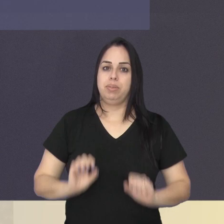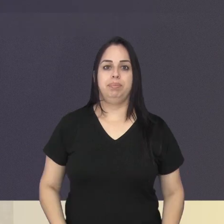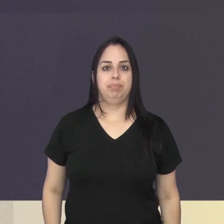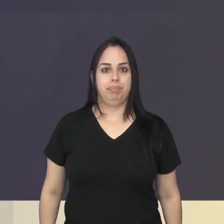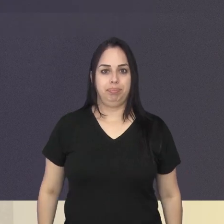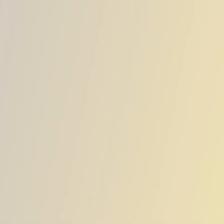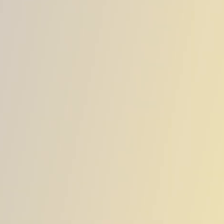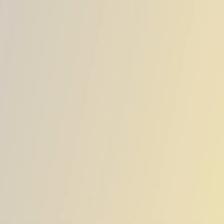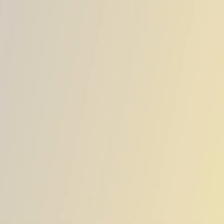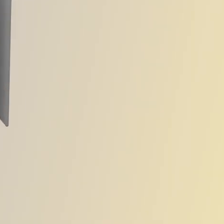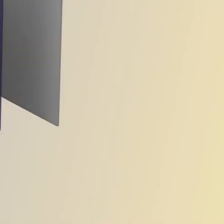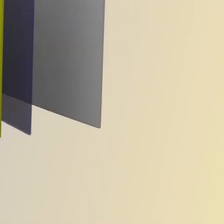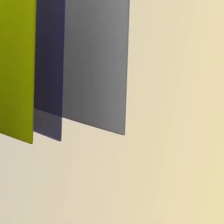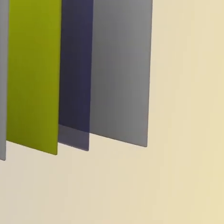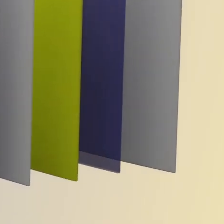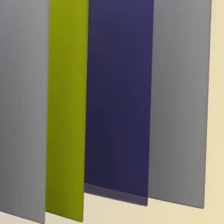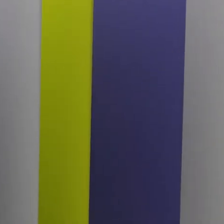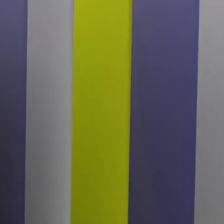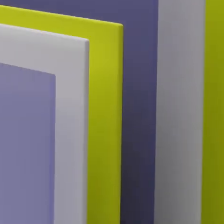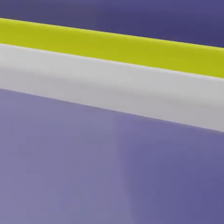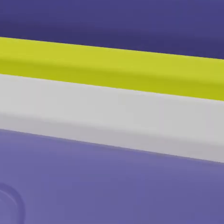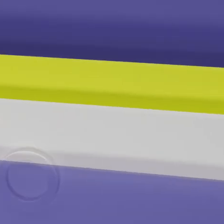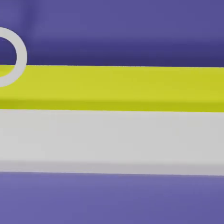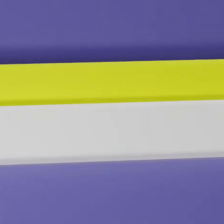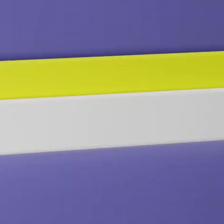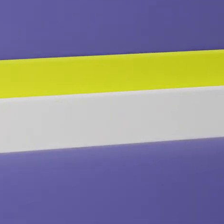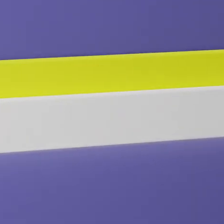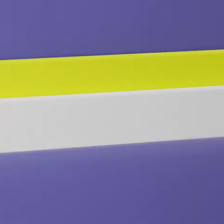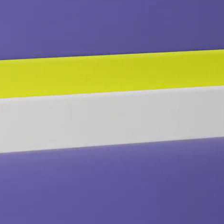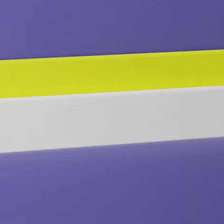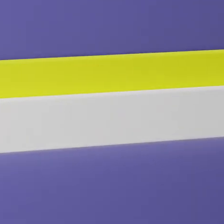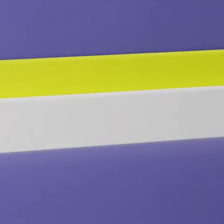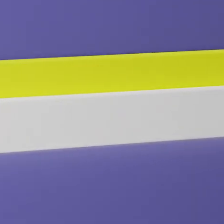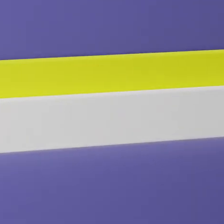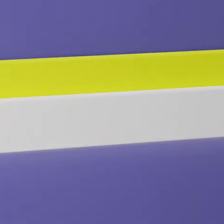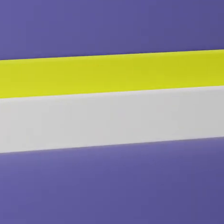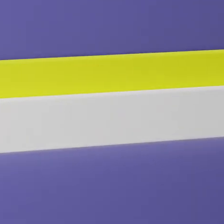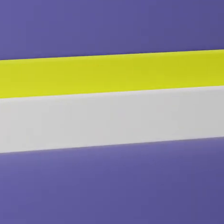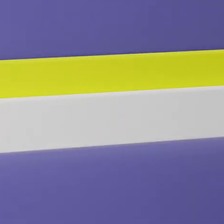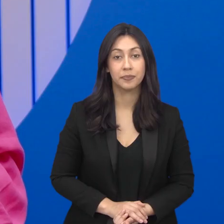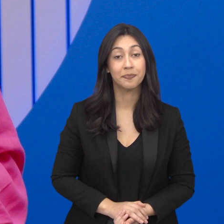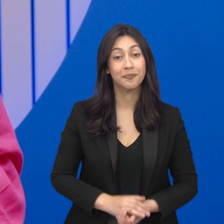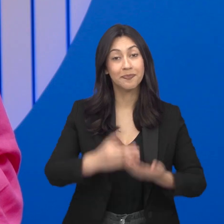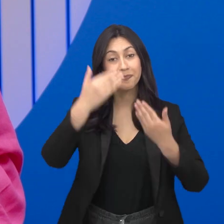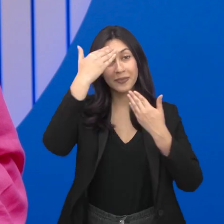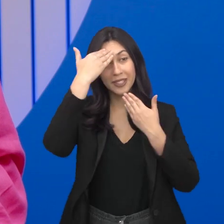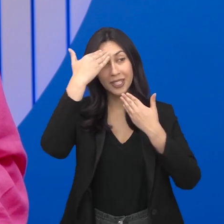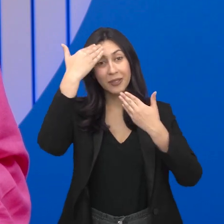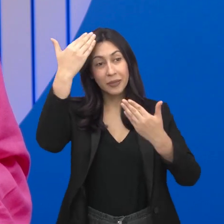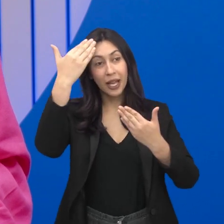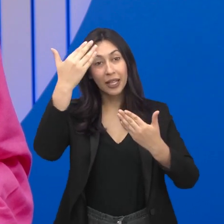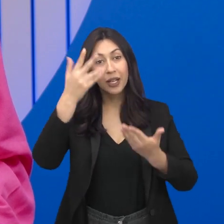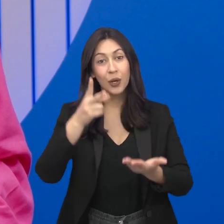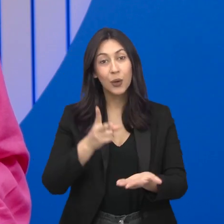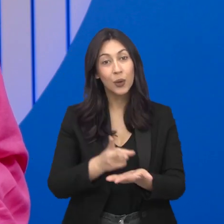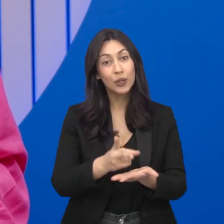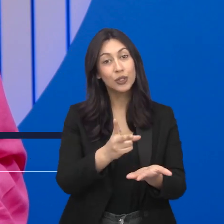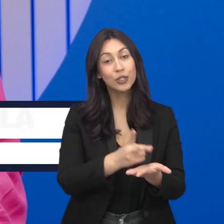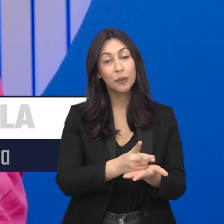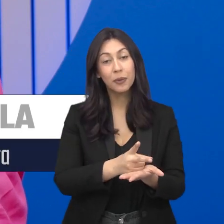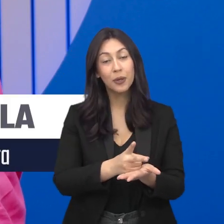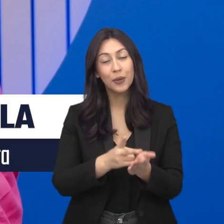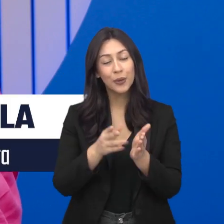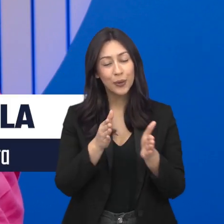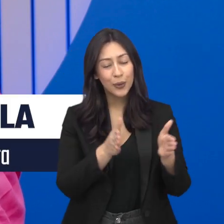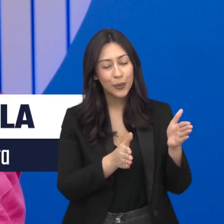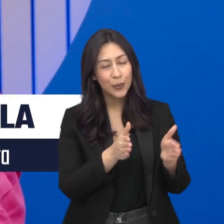simultaneamente na Câmara. Muito obrigada, Marvin. Seguimos com o